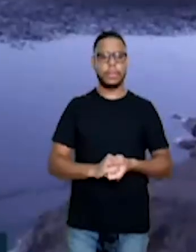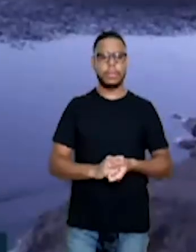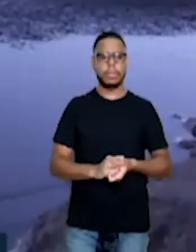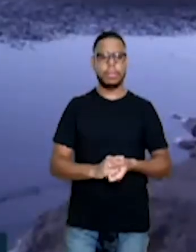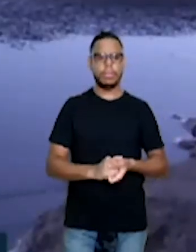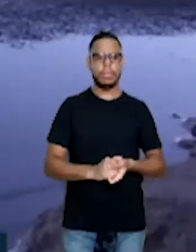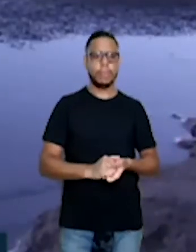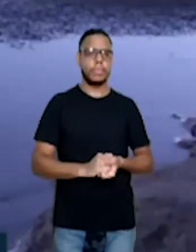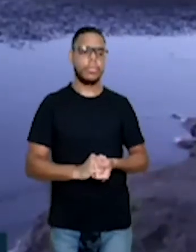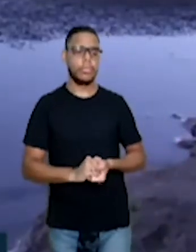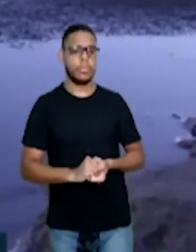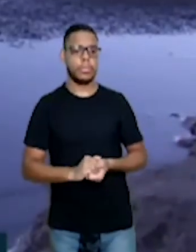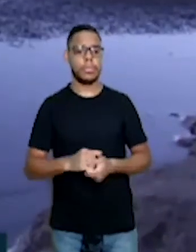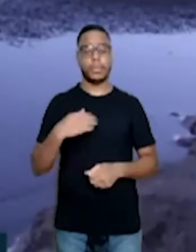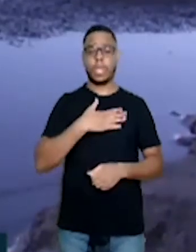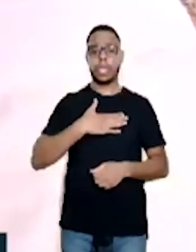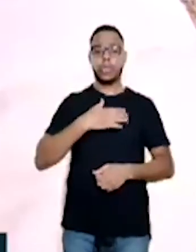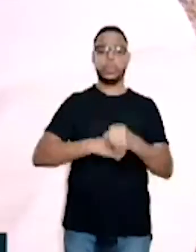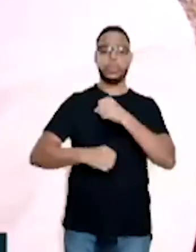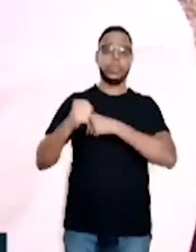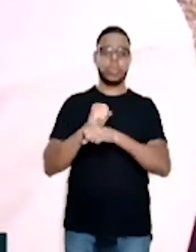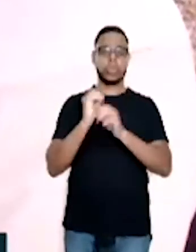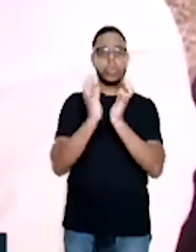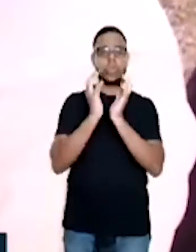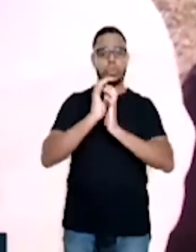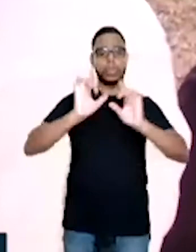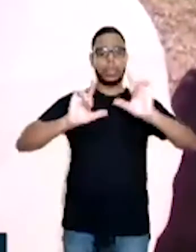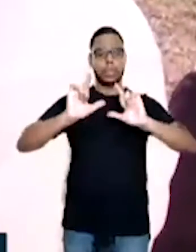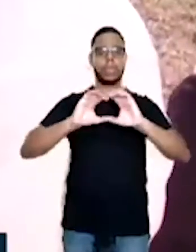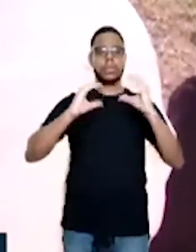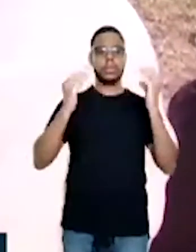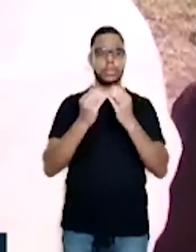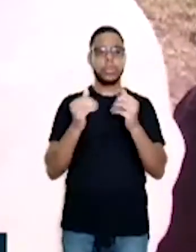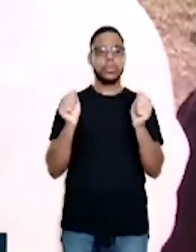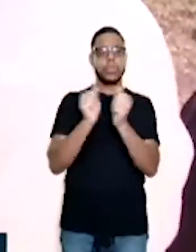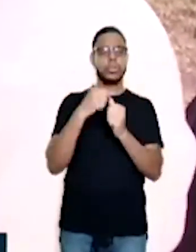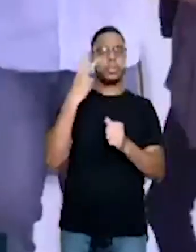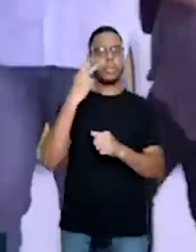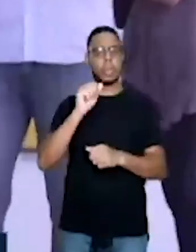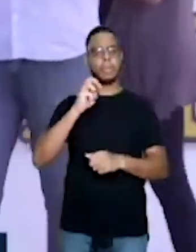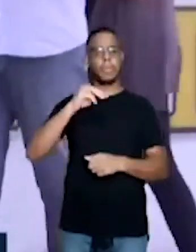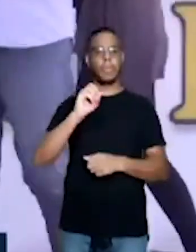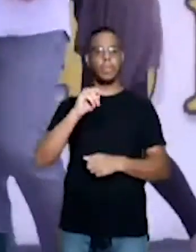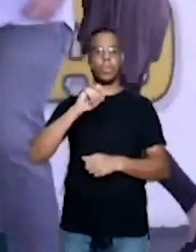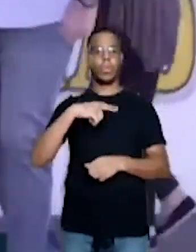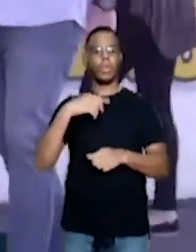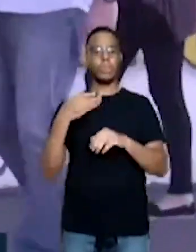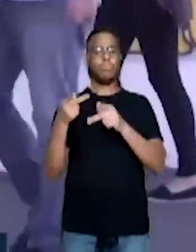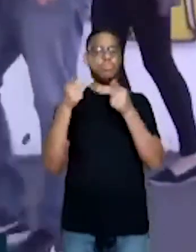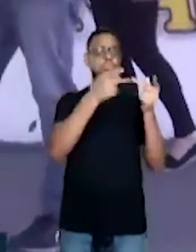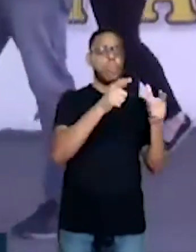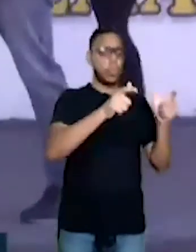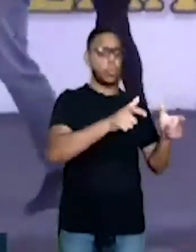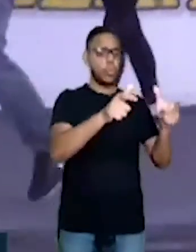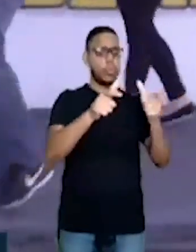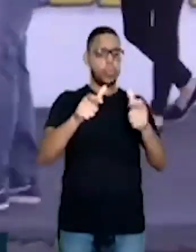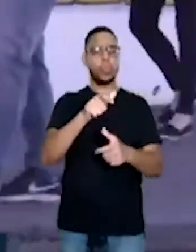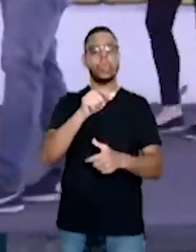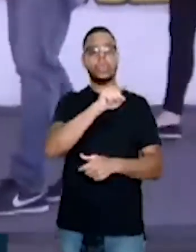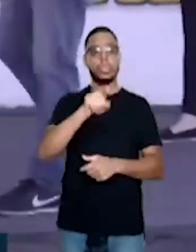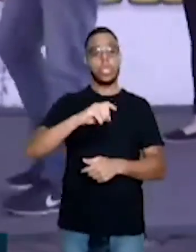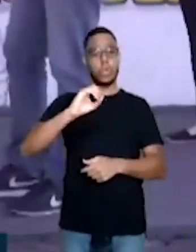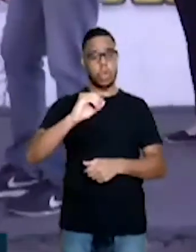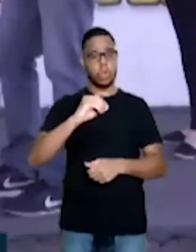Em agosto do ano passado, a equipe da TV Câmara, acompanhada do vereador Manuel Lozila, esteve em alguns pontos da zona oeste de Bauru com o